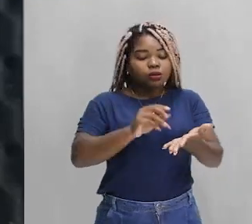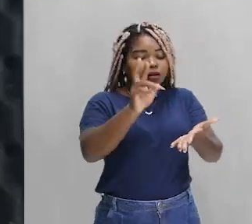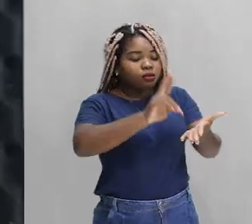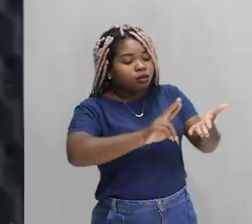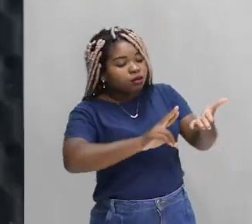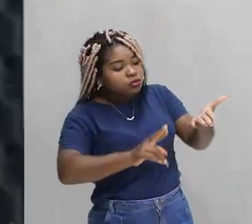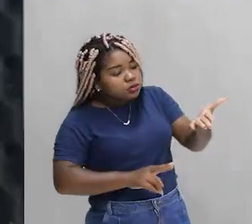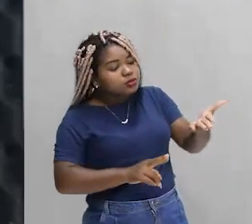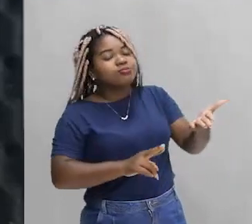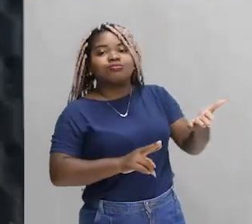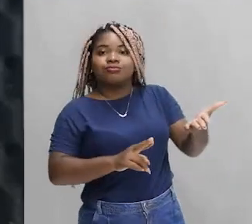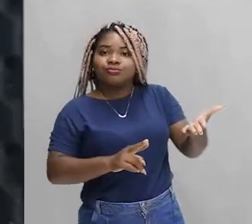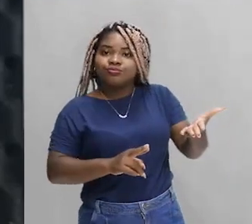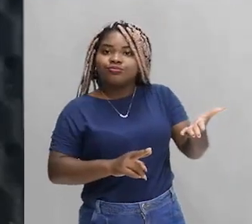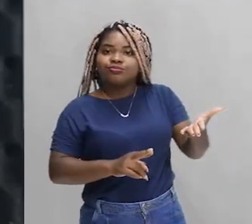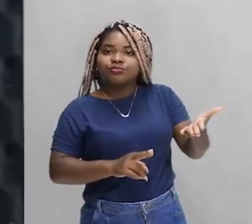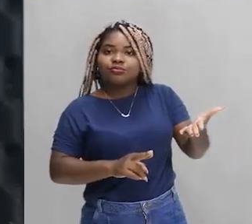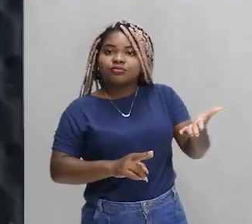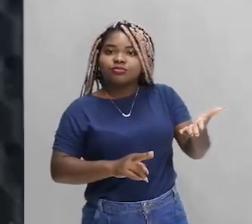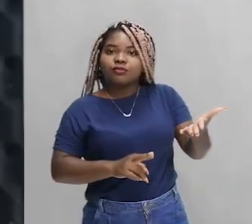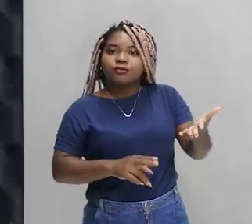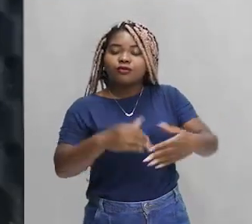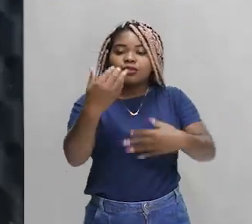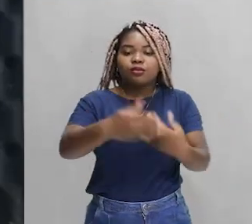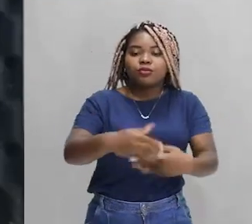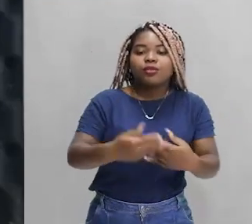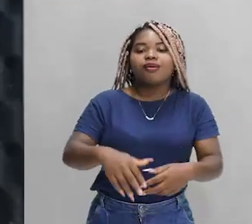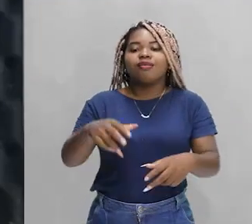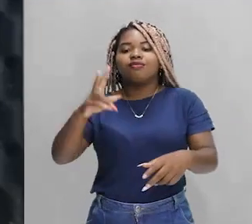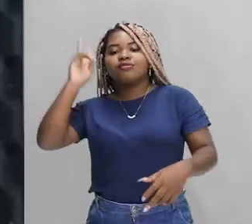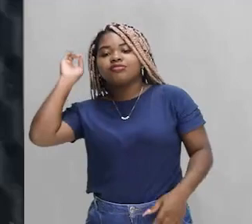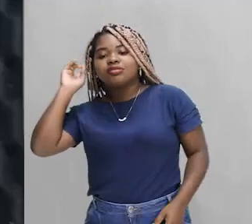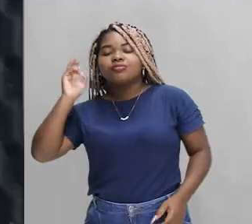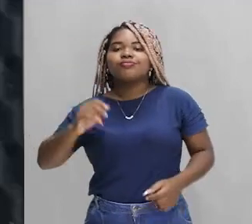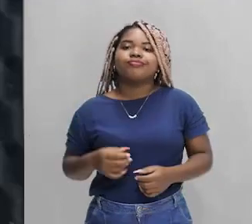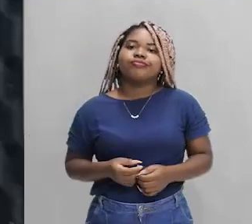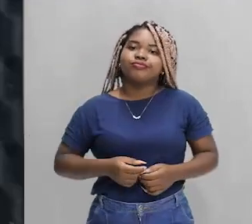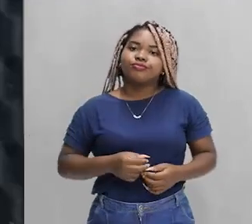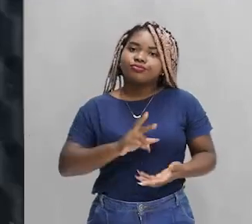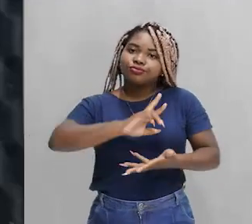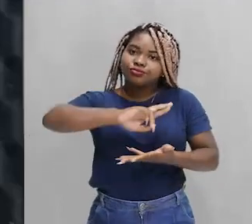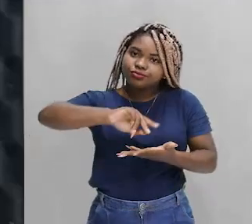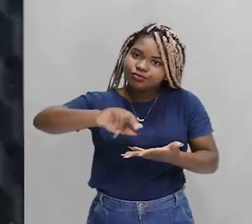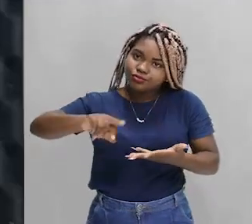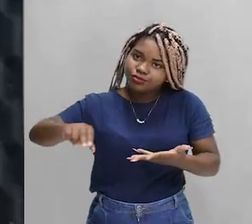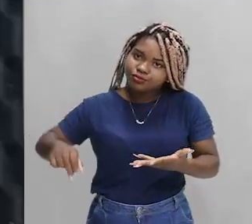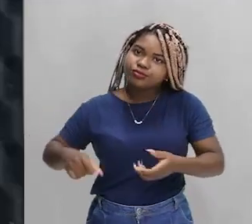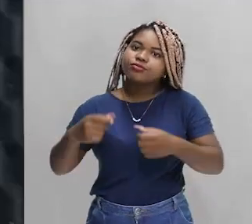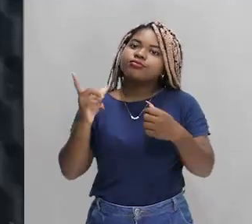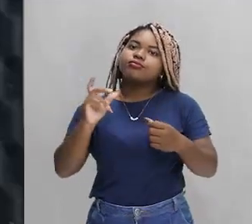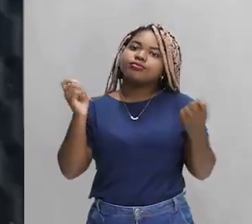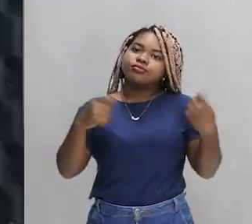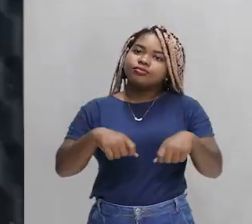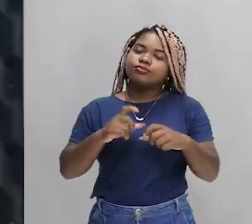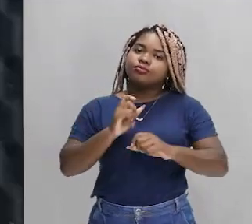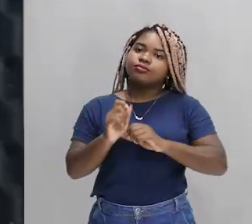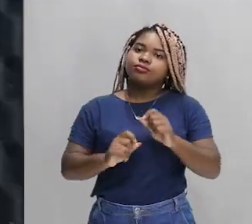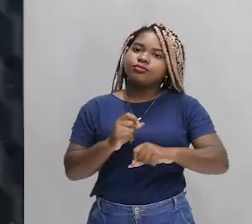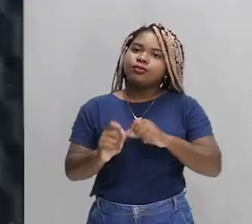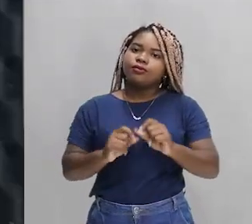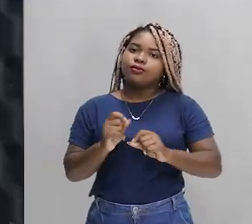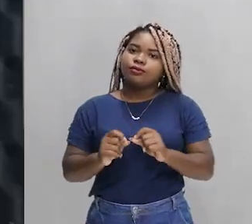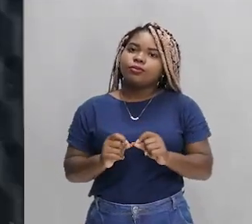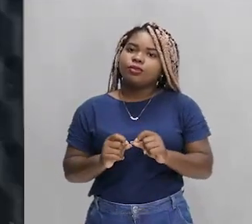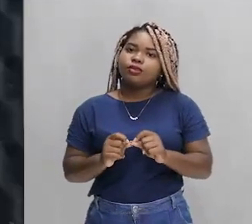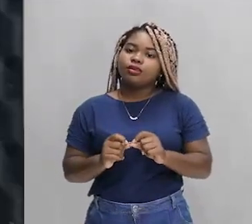mais formal, né, fazendo provas, vestibulares, seletivos, ele conta sim como ponto quando você coloca,